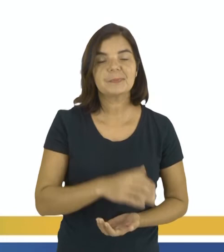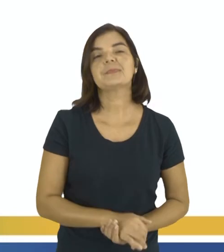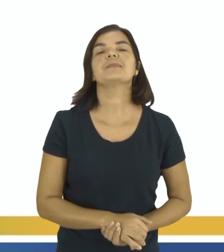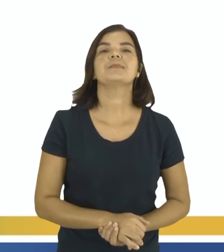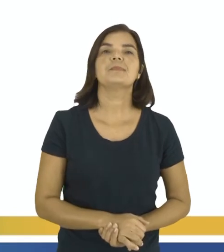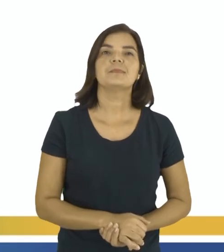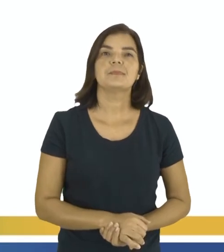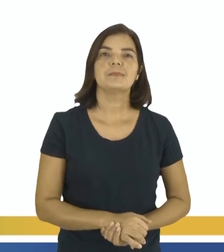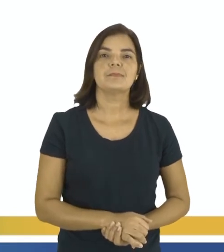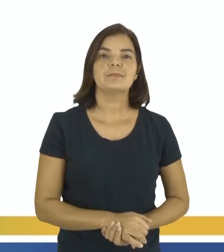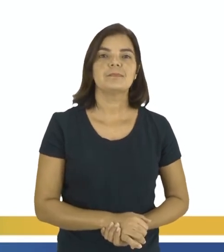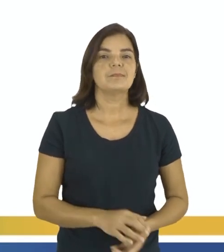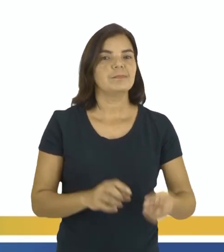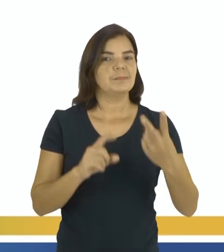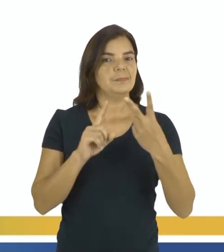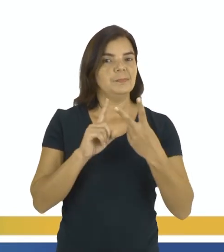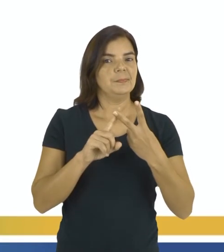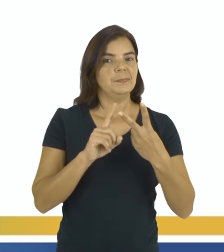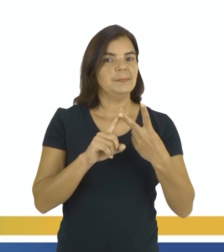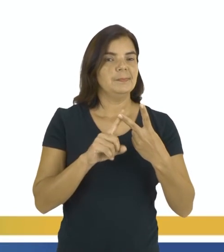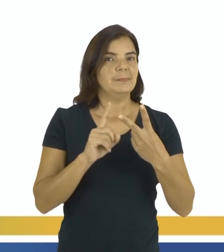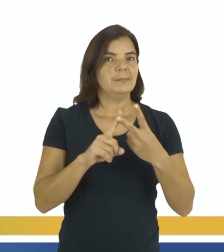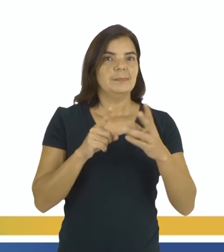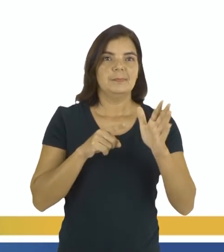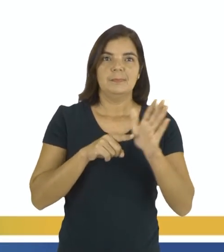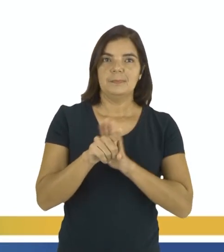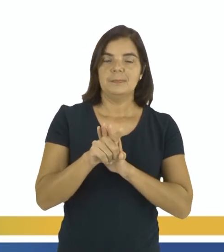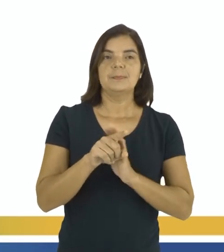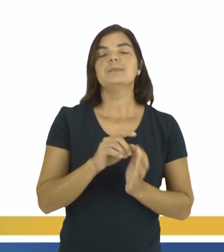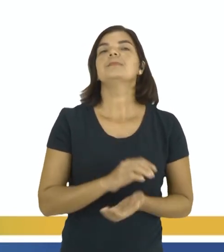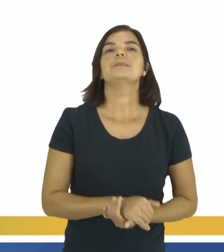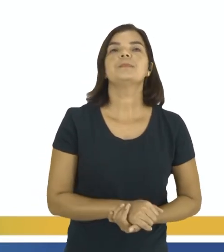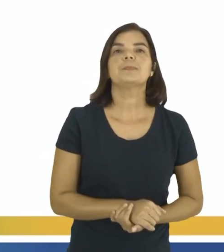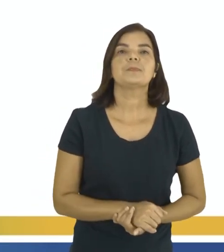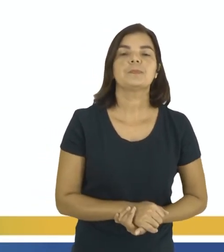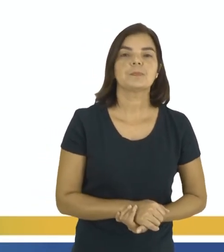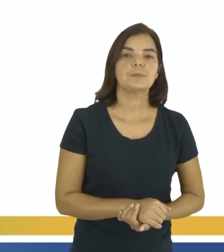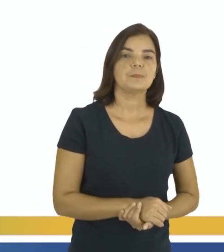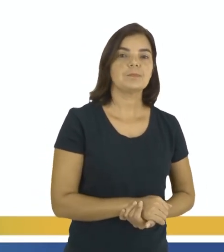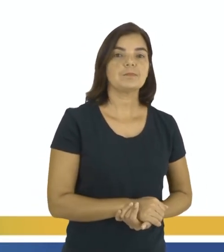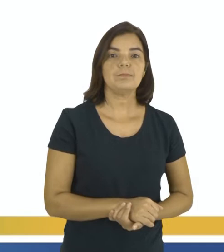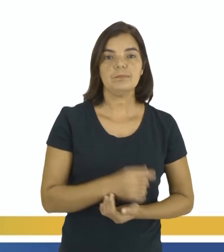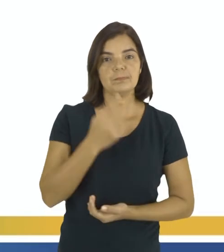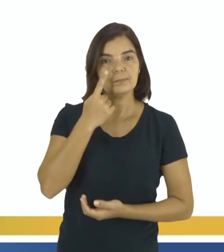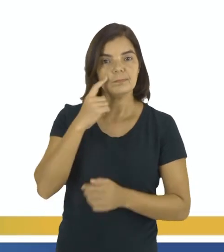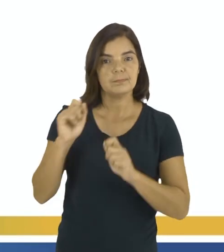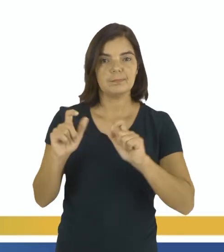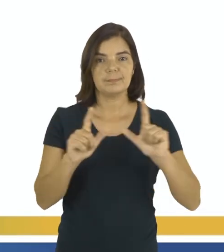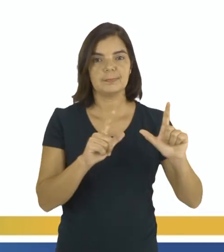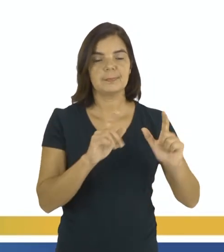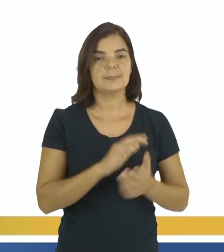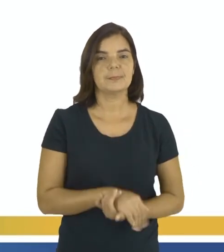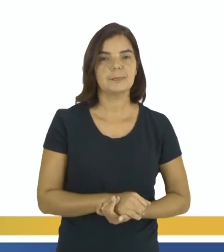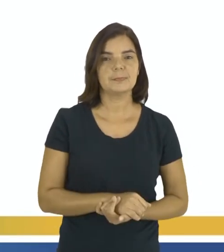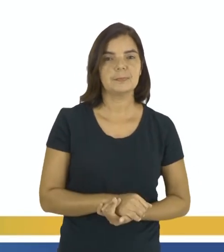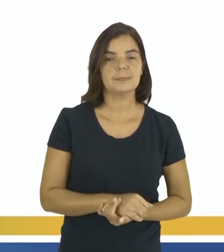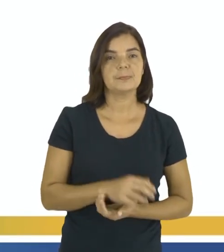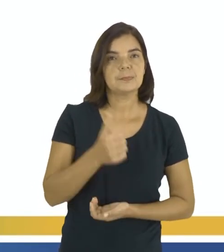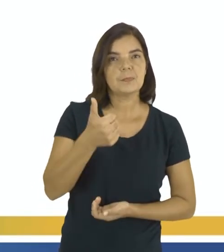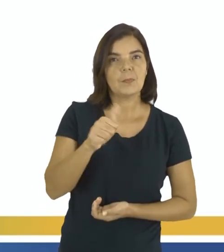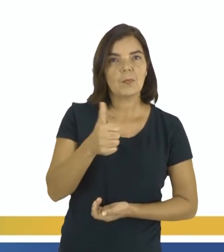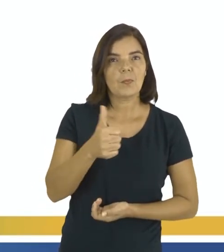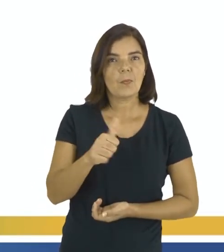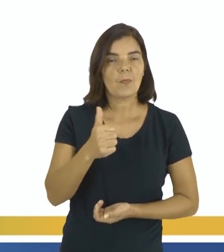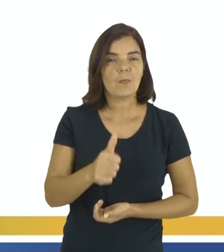vamos agora para a questão 2 do nosso exercitando. Questão 2, de olho na telinha.